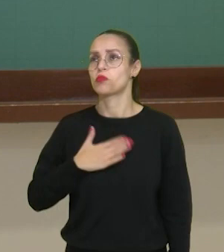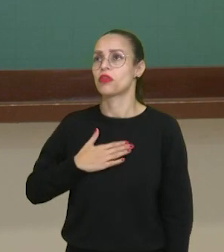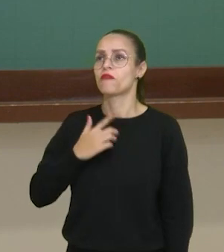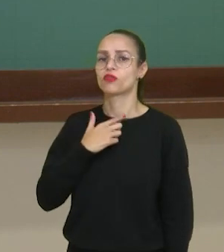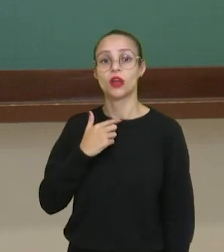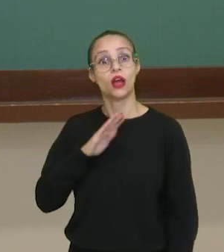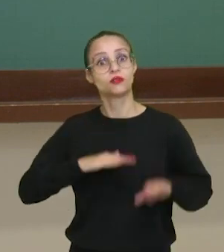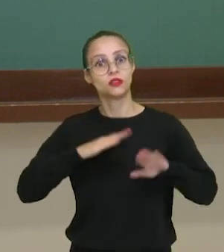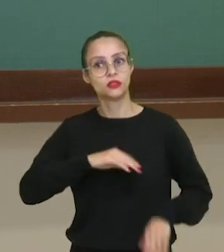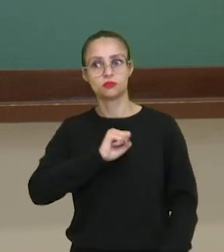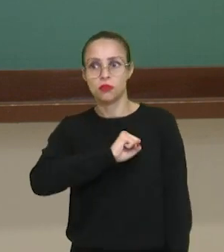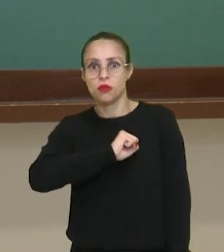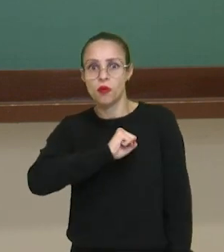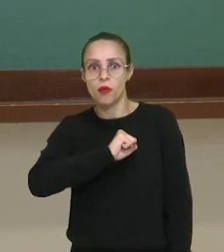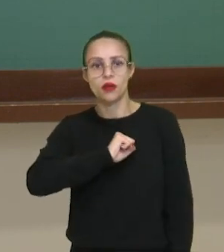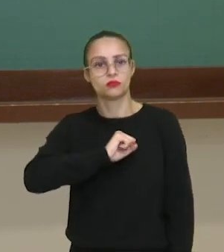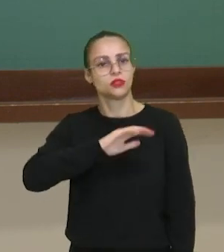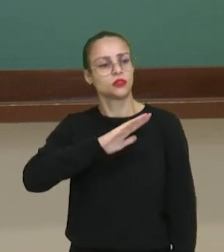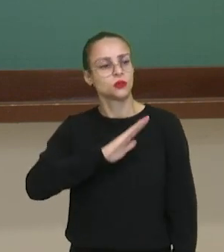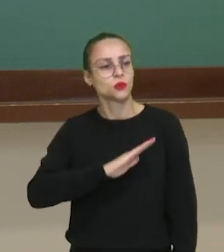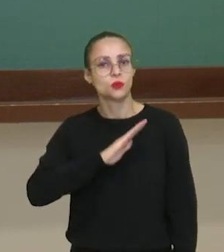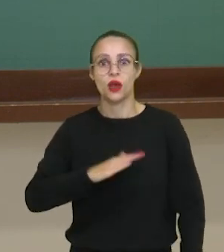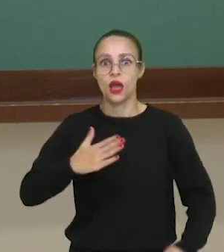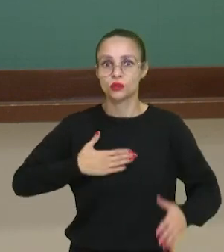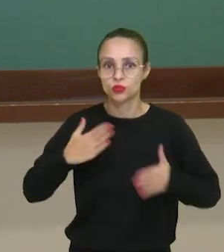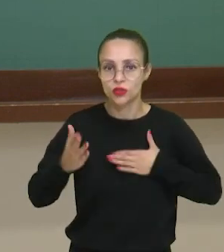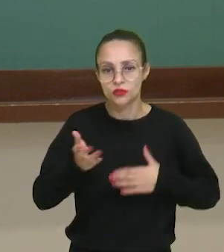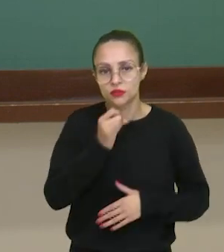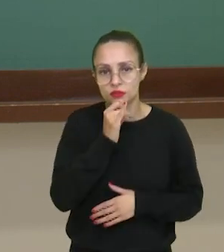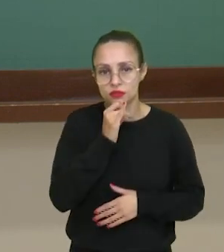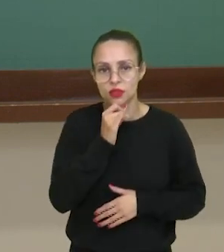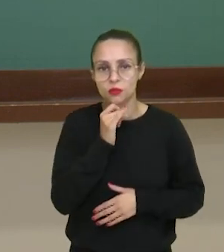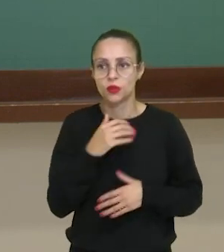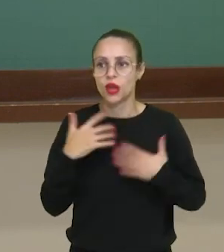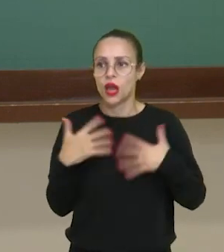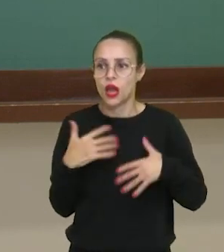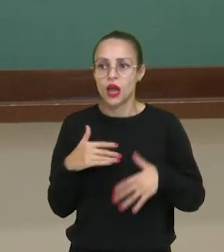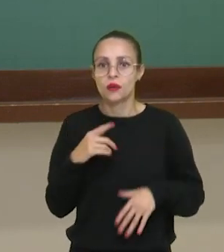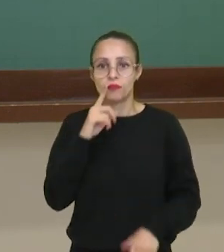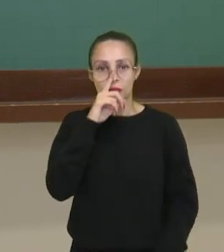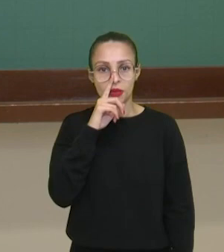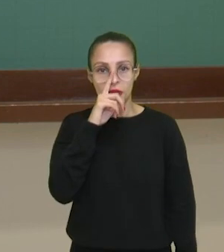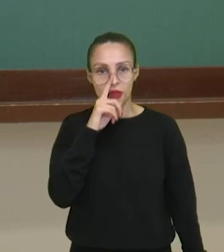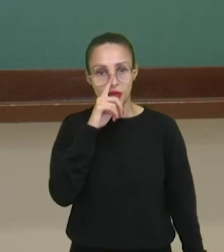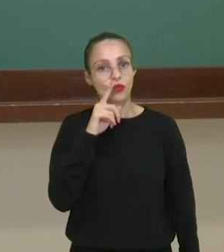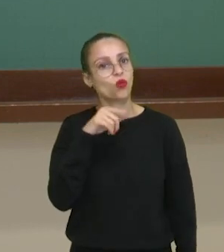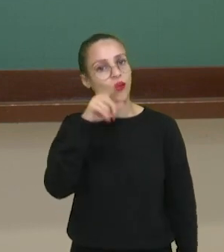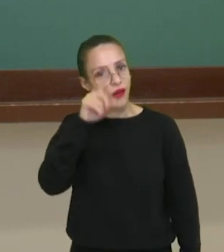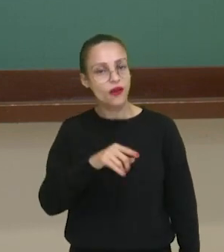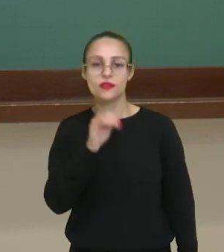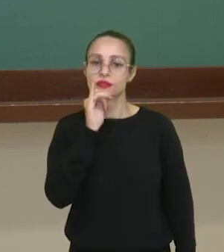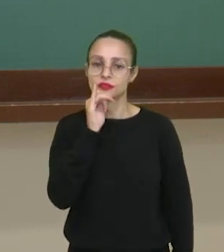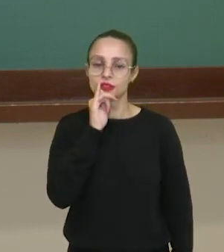rápido. Quando nós, por exemplo, nos assustamos, estamos numa situação de perigo. Então isso é um